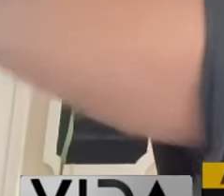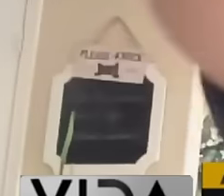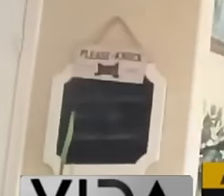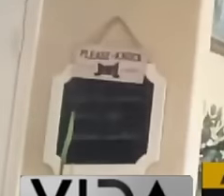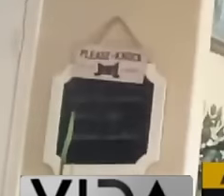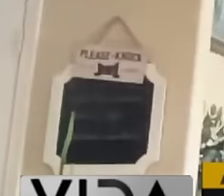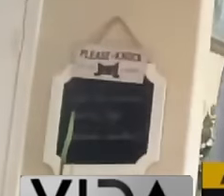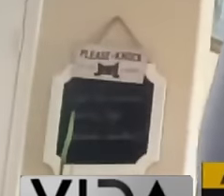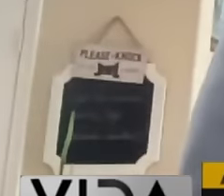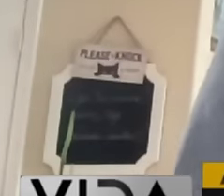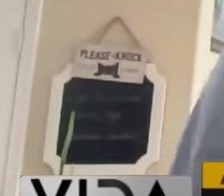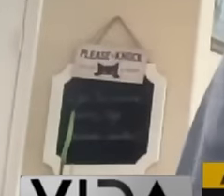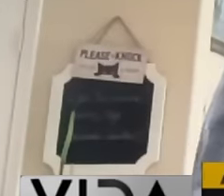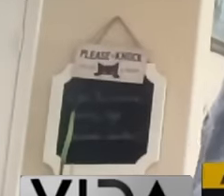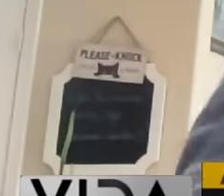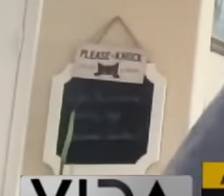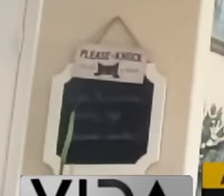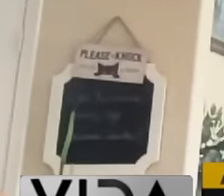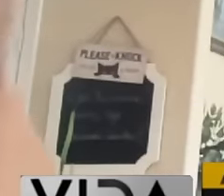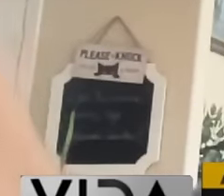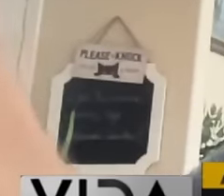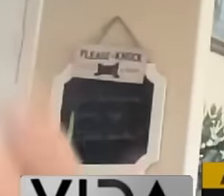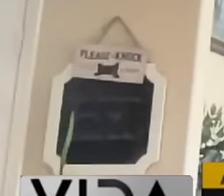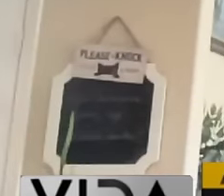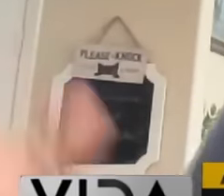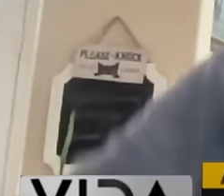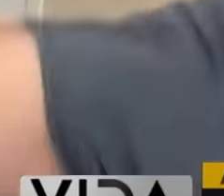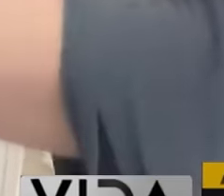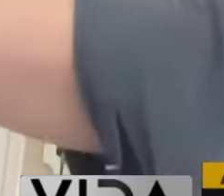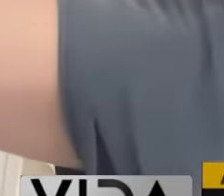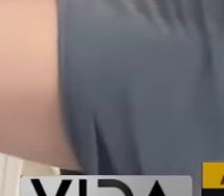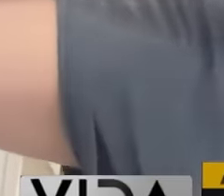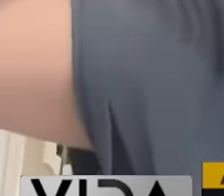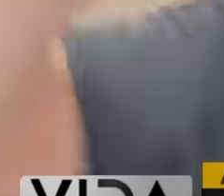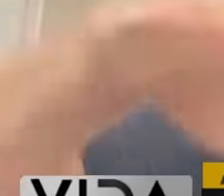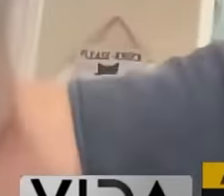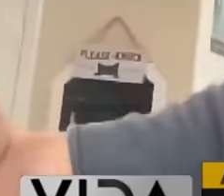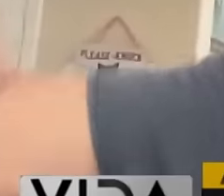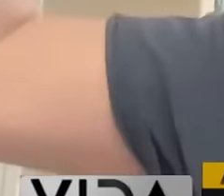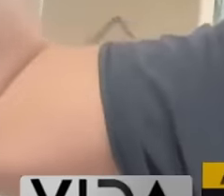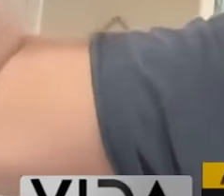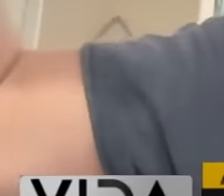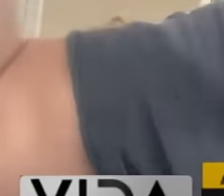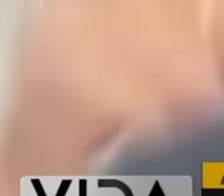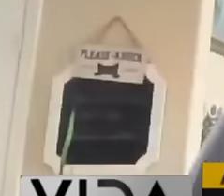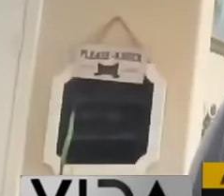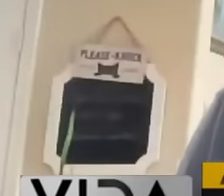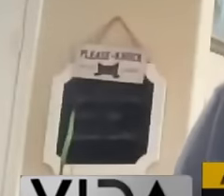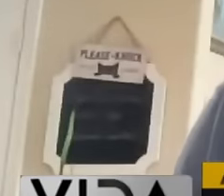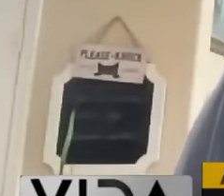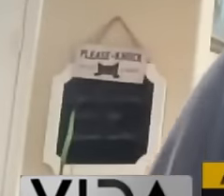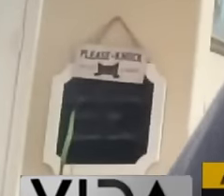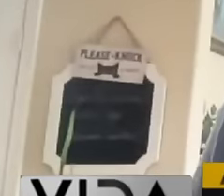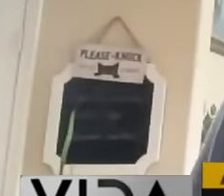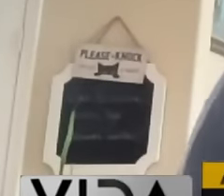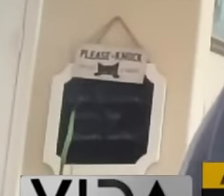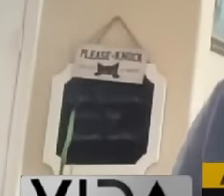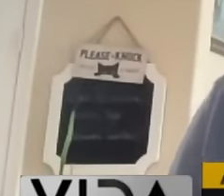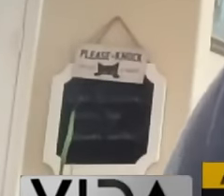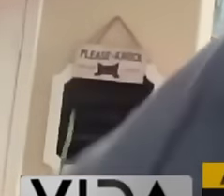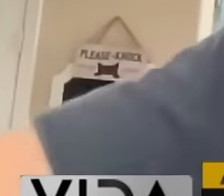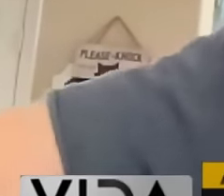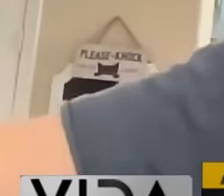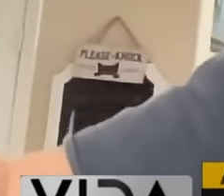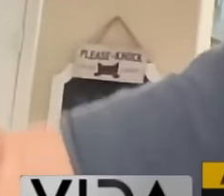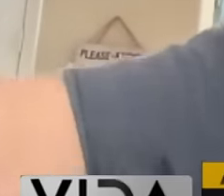O cara caiu na armadilha, né? Pô, já aconteceu. Oh, não, comigo já aconteceu. Eu fui até preso. Foi mesmo? Foi.